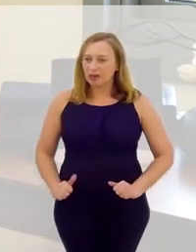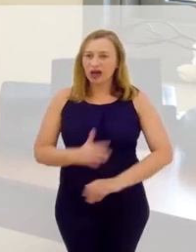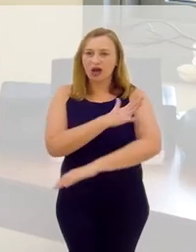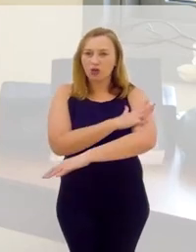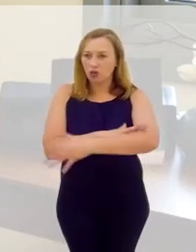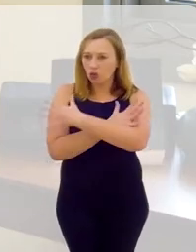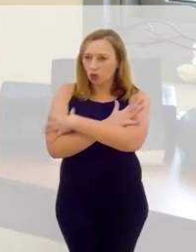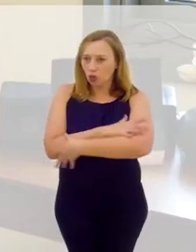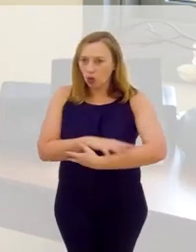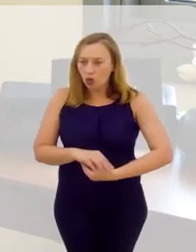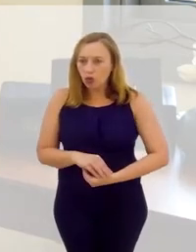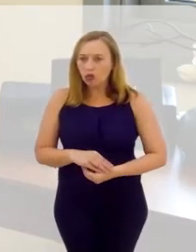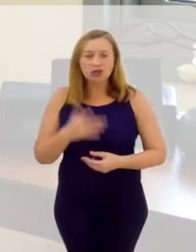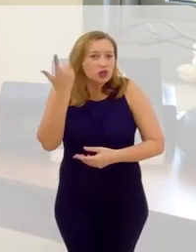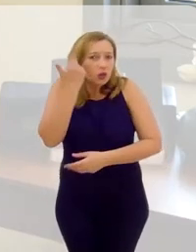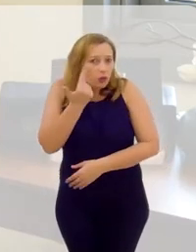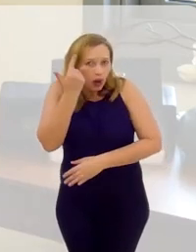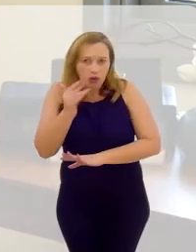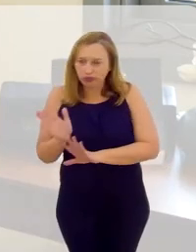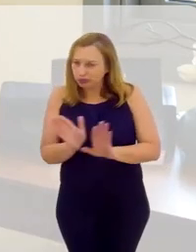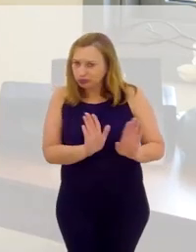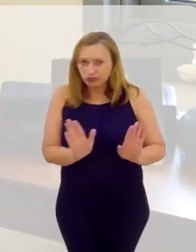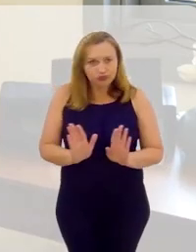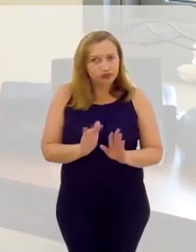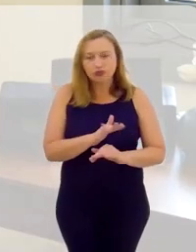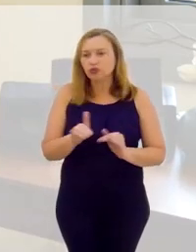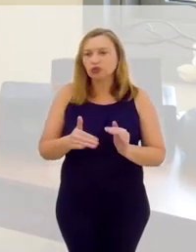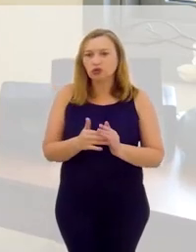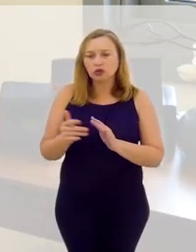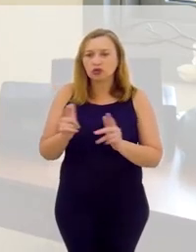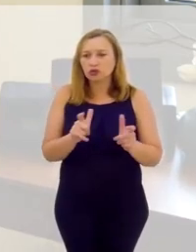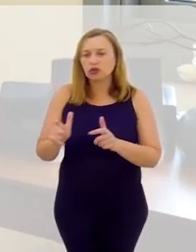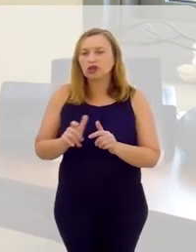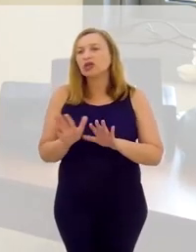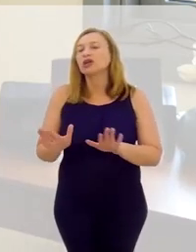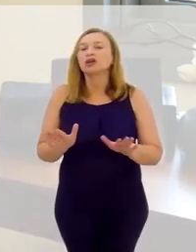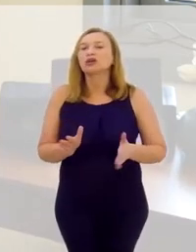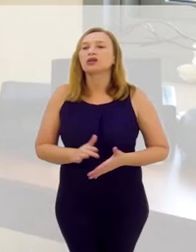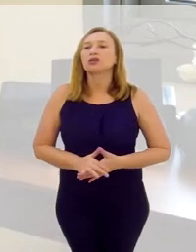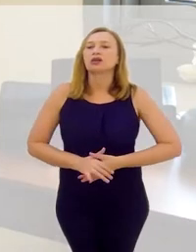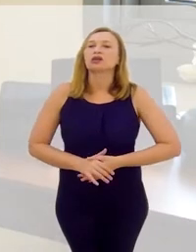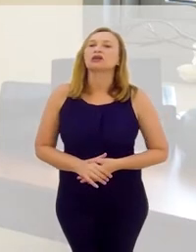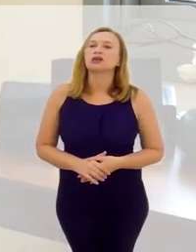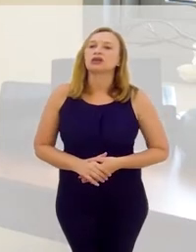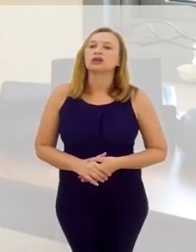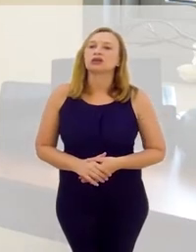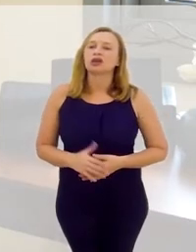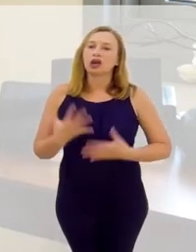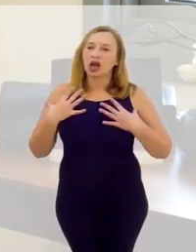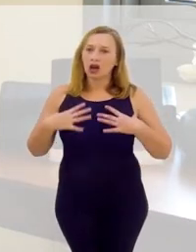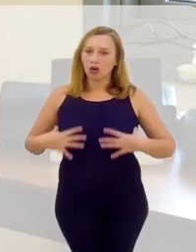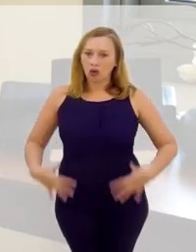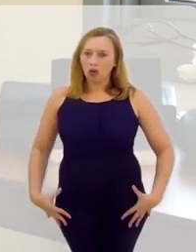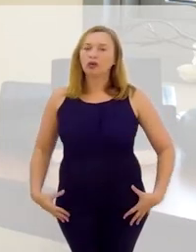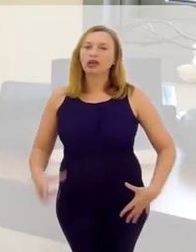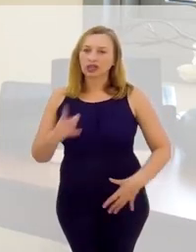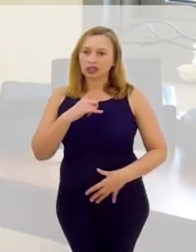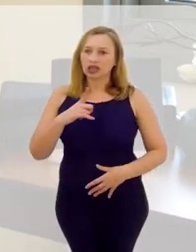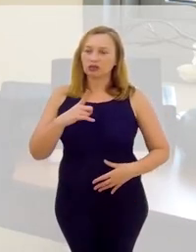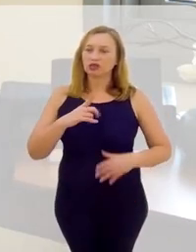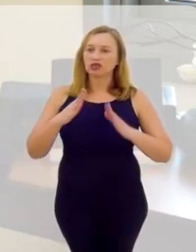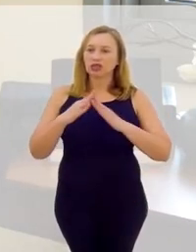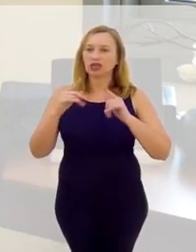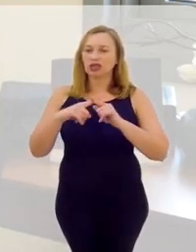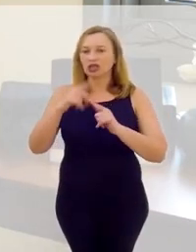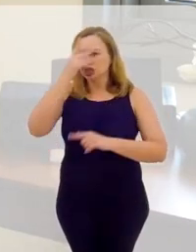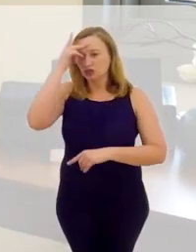de lavar o corpo, isso é um processo que a gente entende como normal, né, para Certo. todos os casos. E um procedimento que tem as vestes,